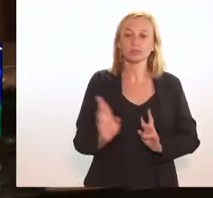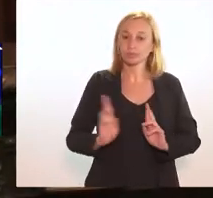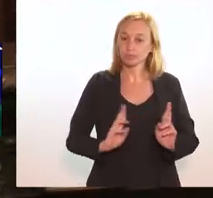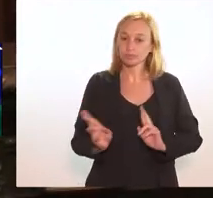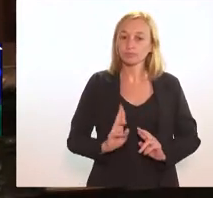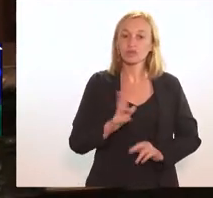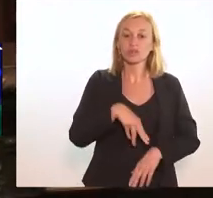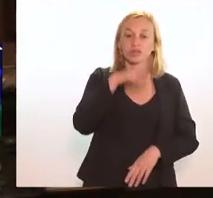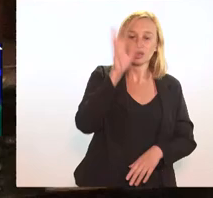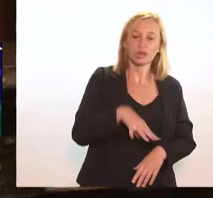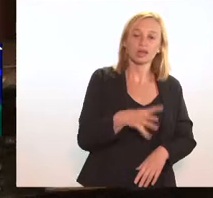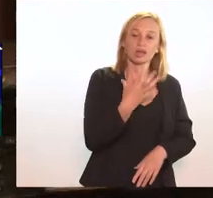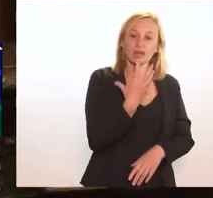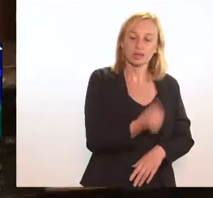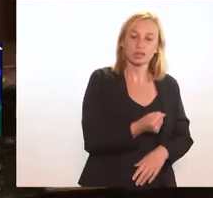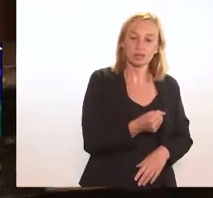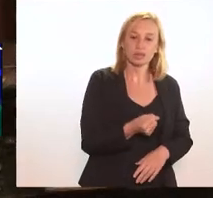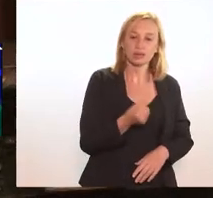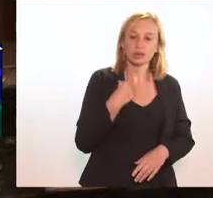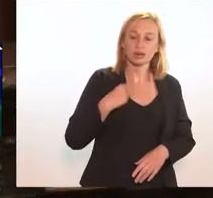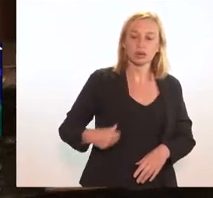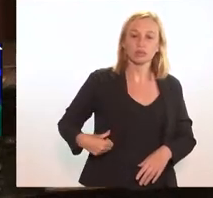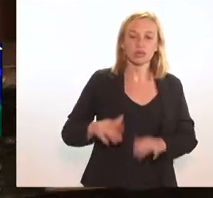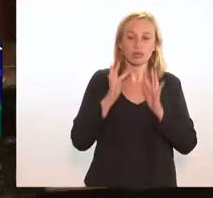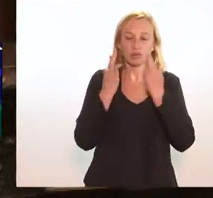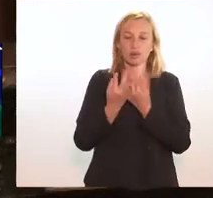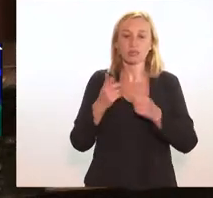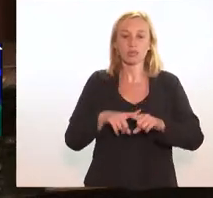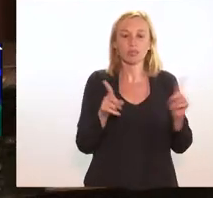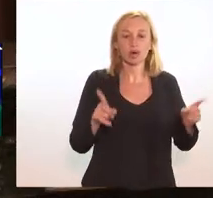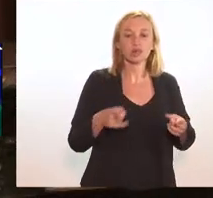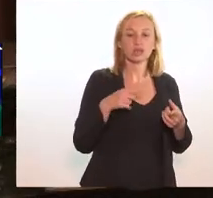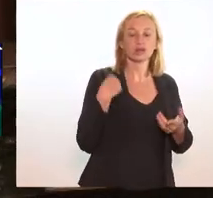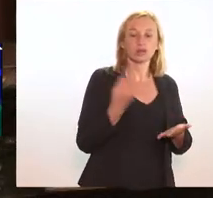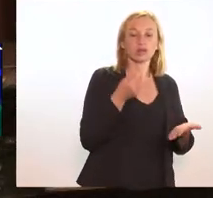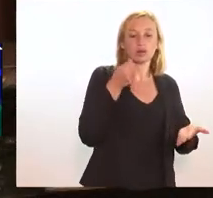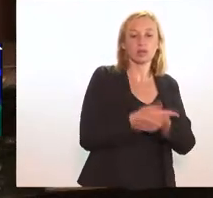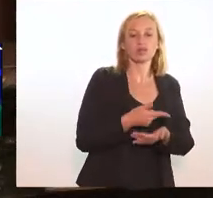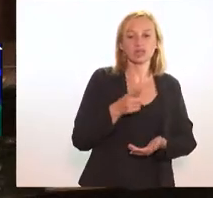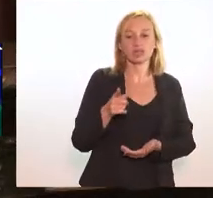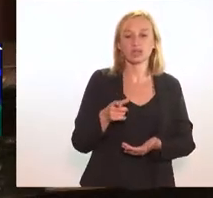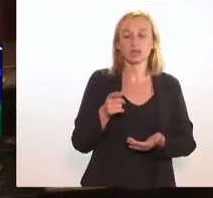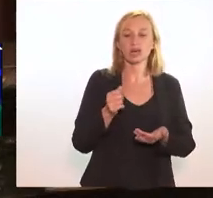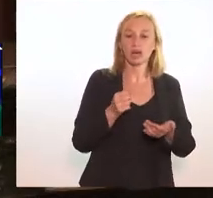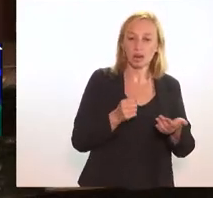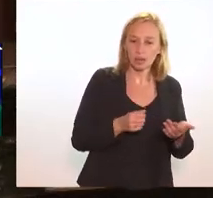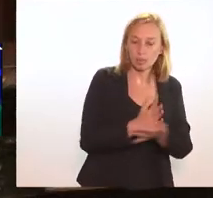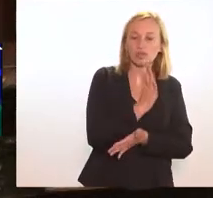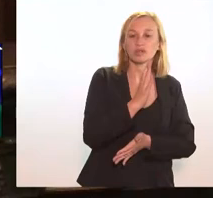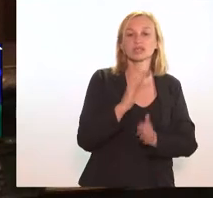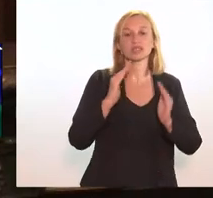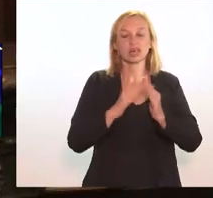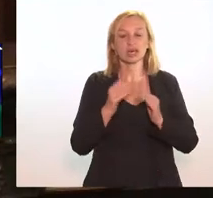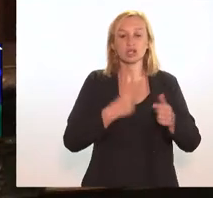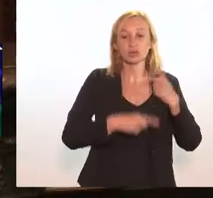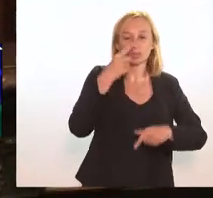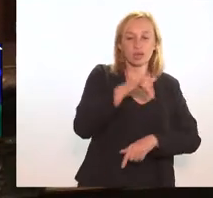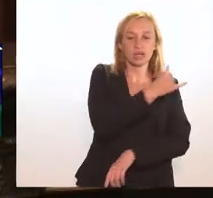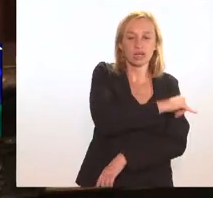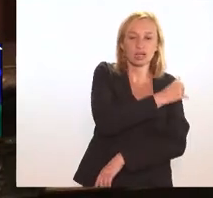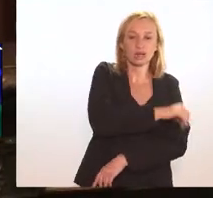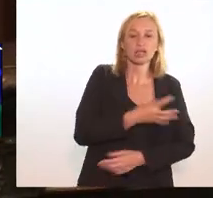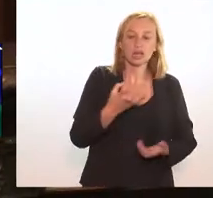a quem recebe o Bolsa Família, mas, evidentemente, quando a gente aprova nessa casa o Supera Rio, a gente quer chegar